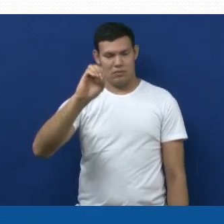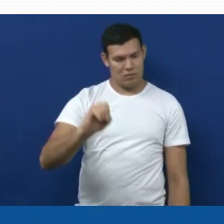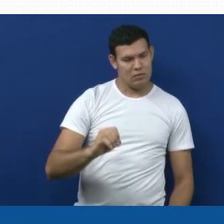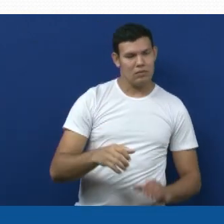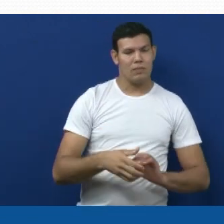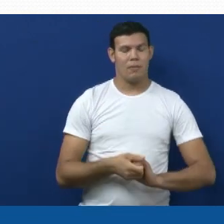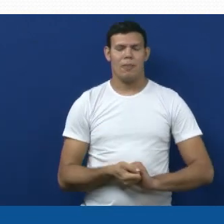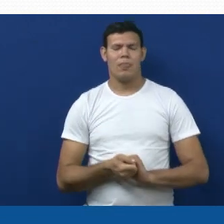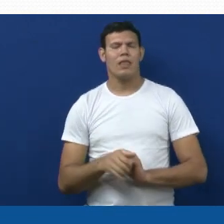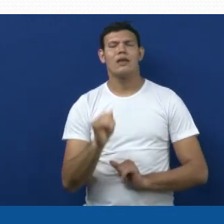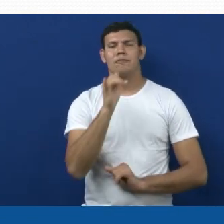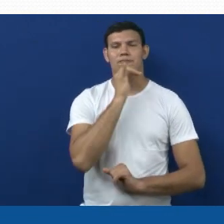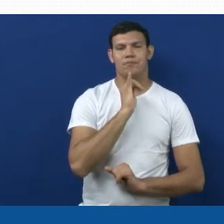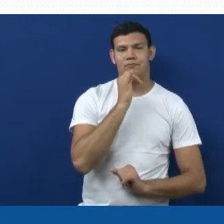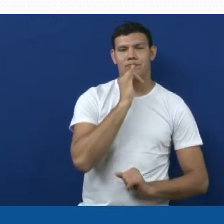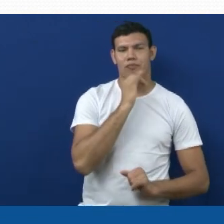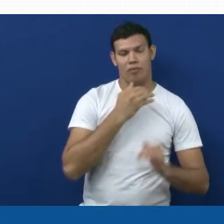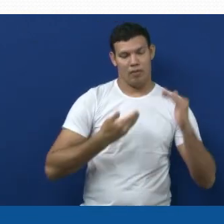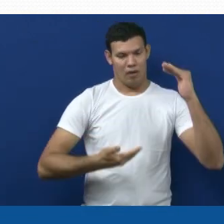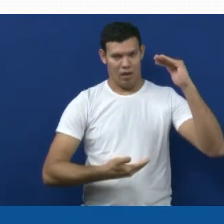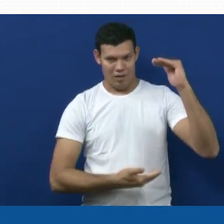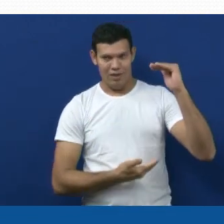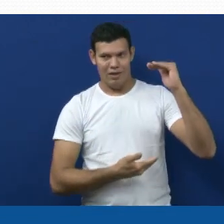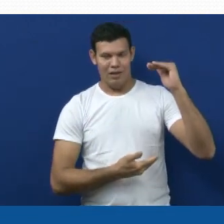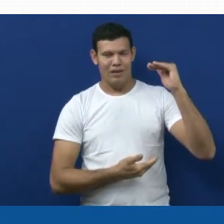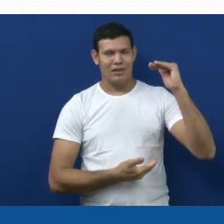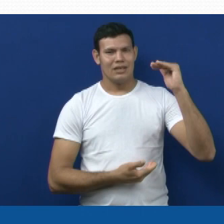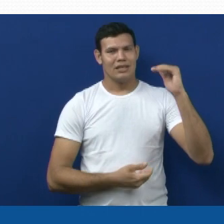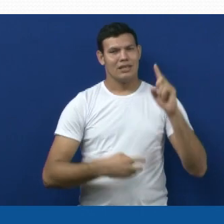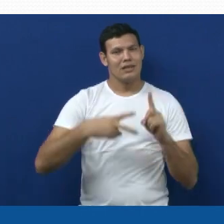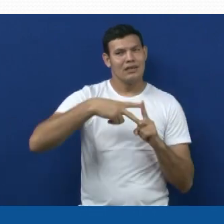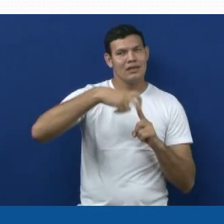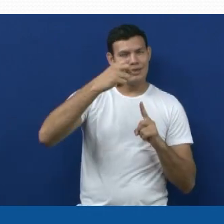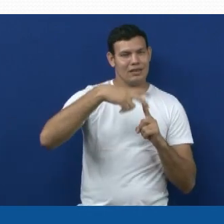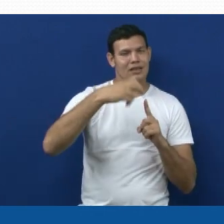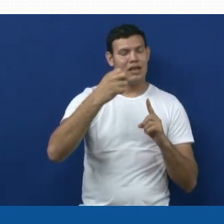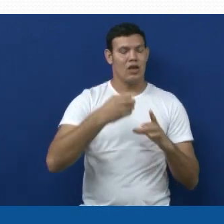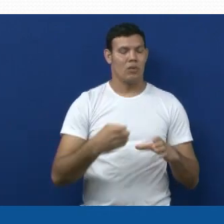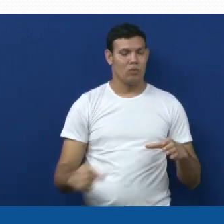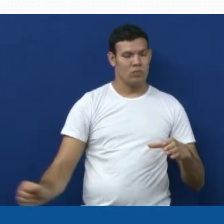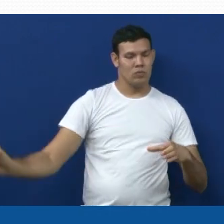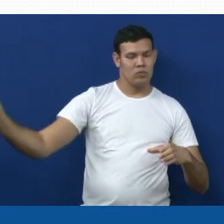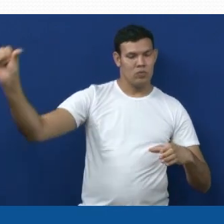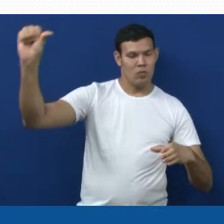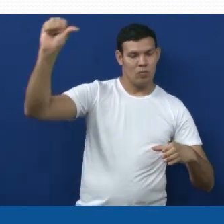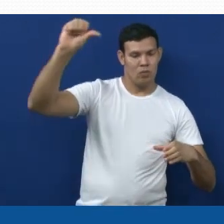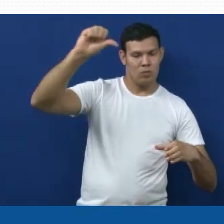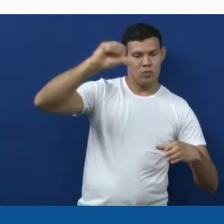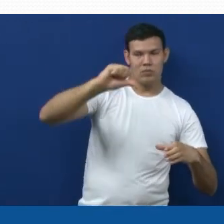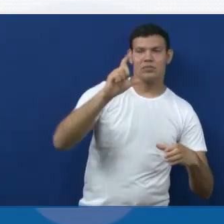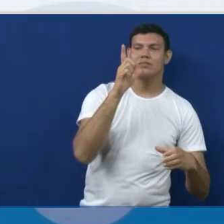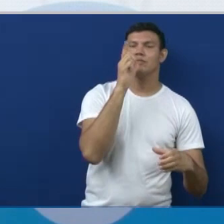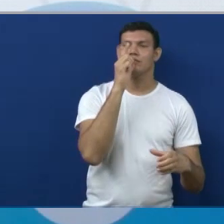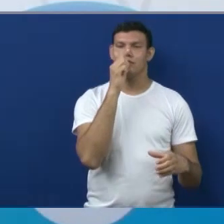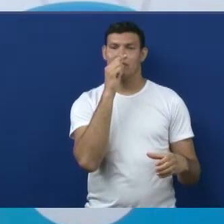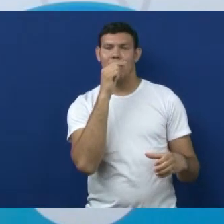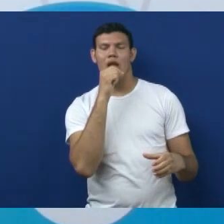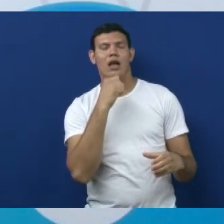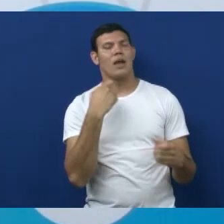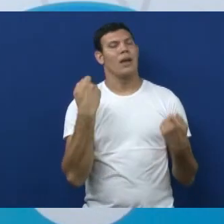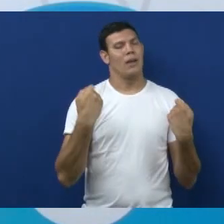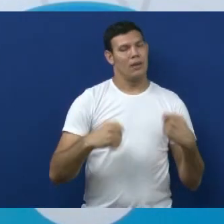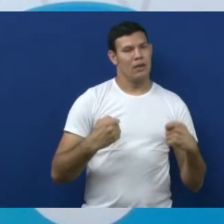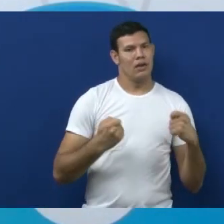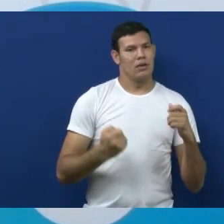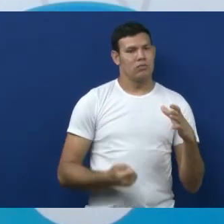você pretende enchê-la com algum líquido. Para que você encha essa garrafa de líquido, o ar que está ali dentro tem que sair.